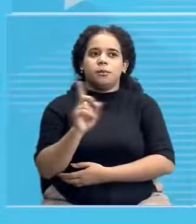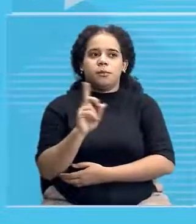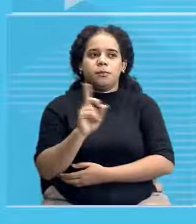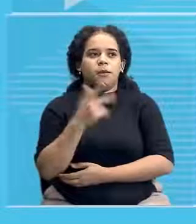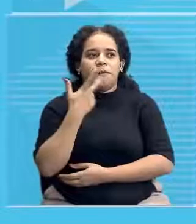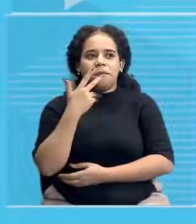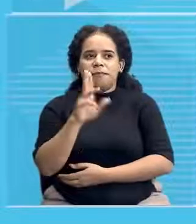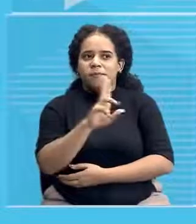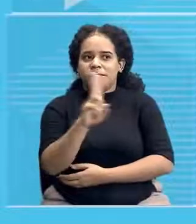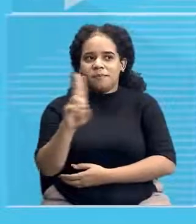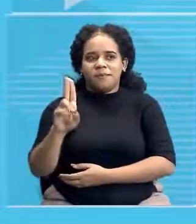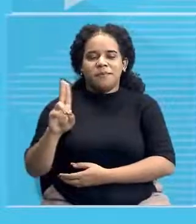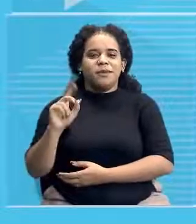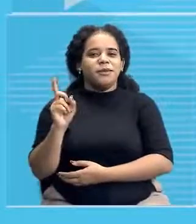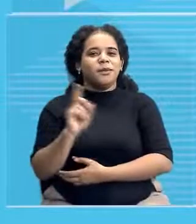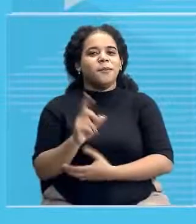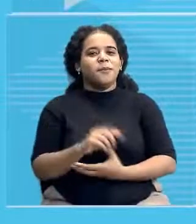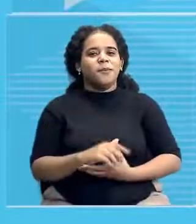Valéria?